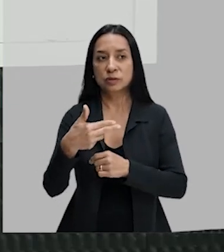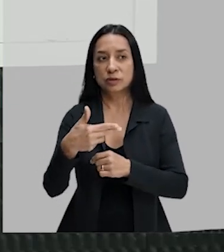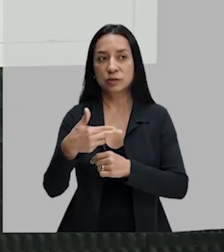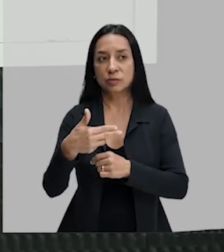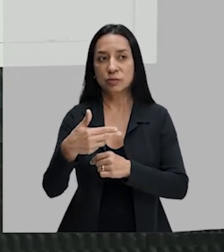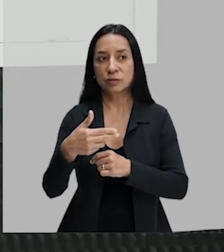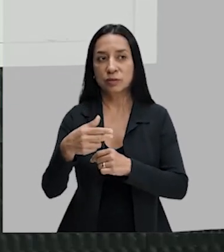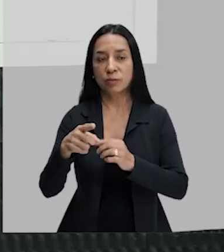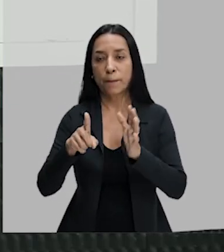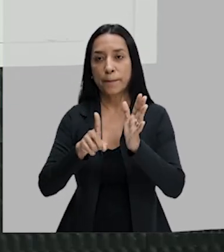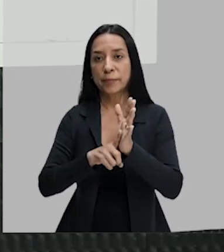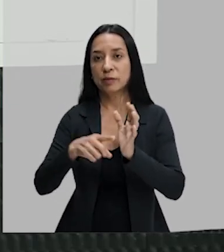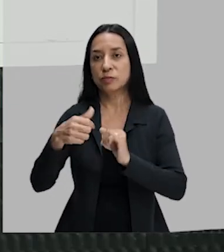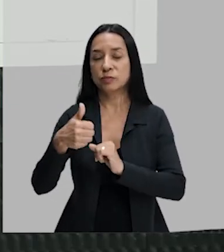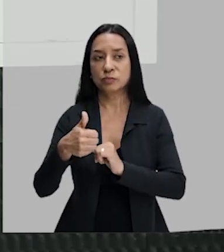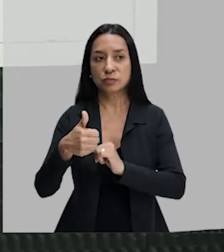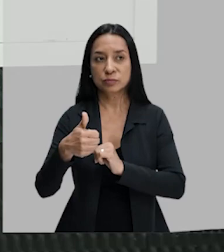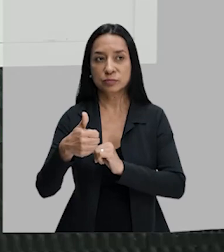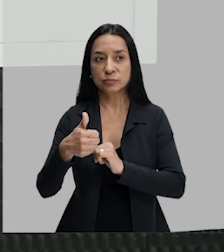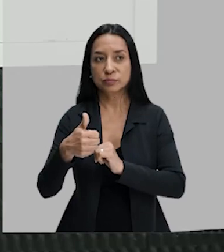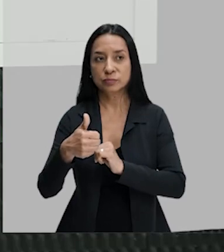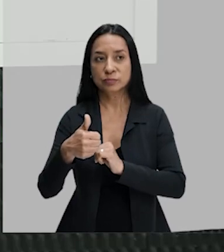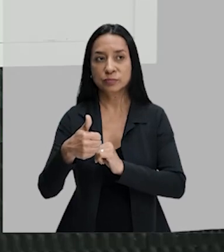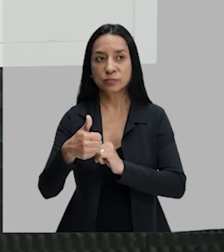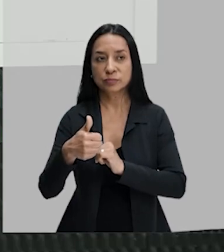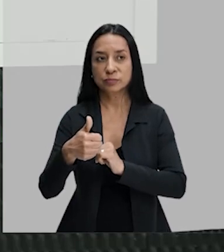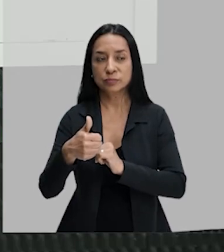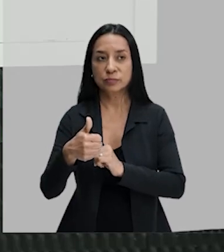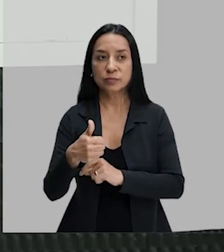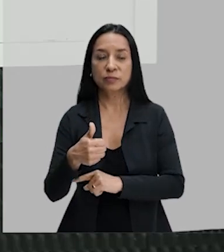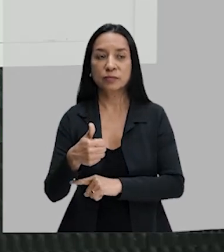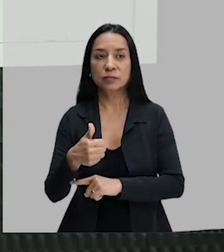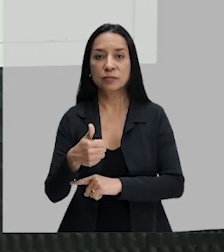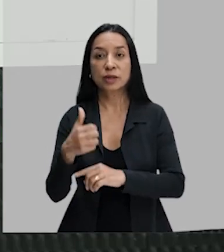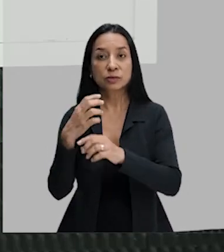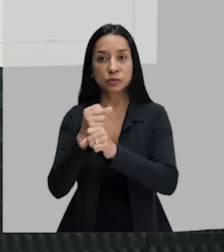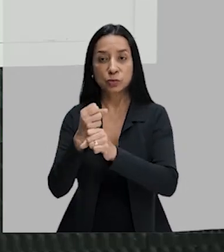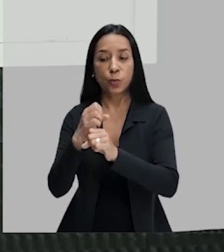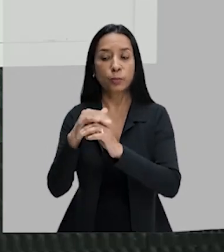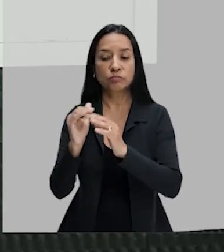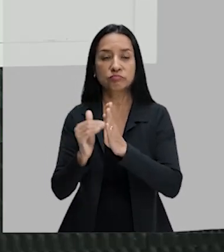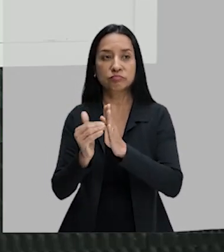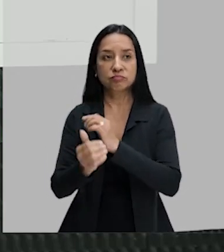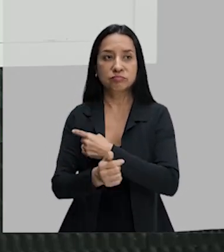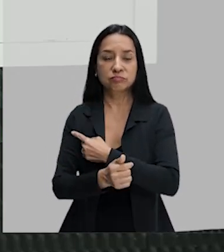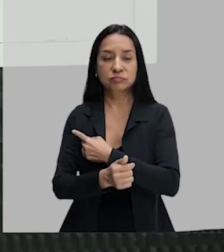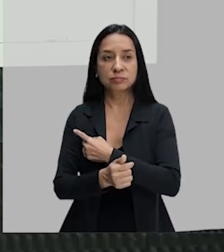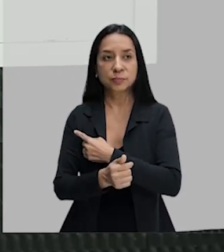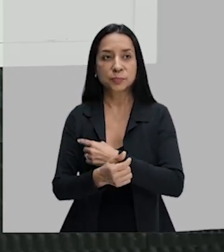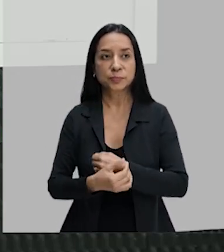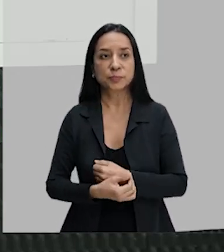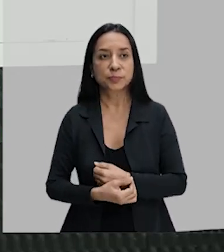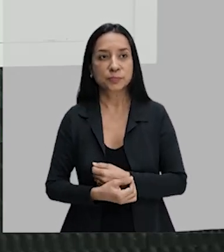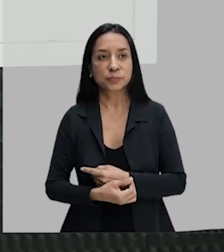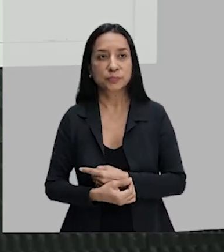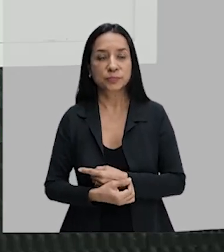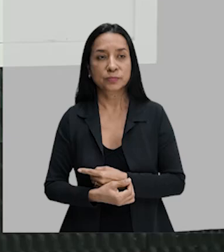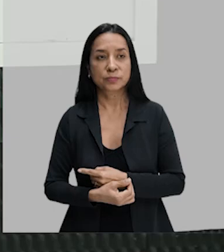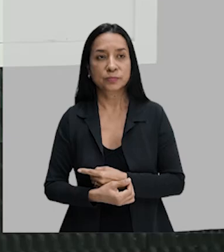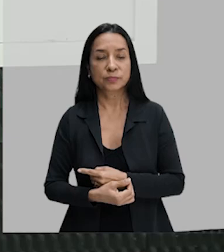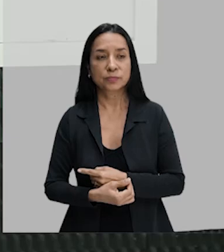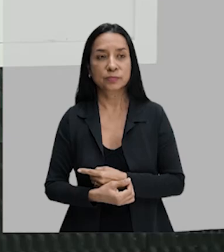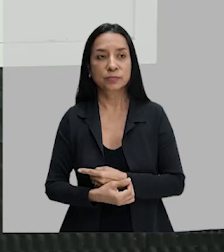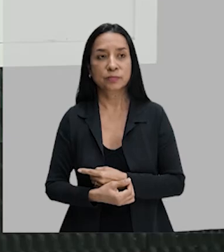é menos 1. Tá? Aqui vai dar 20 mais 9 vai dar 29. 29